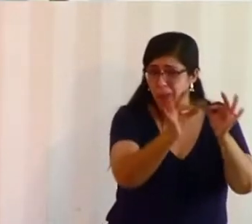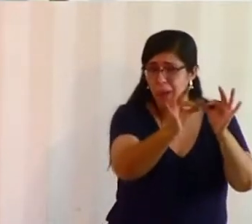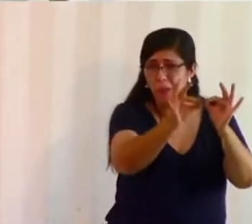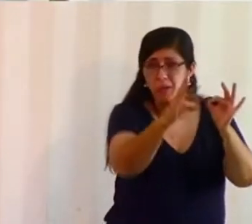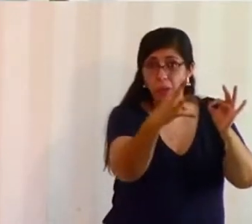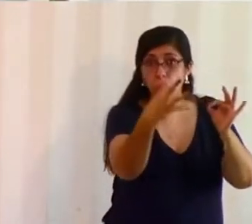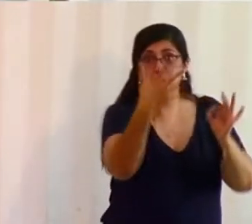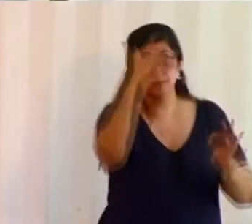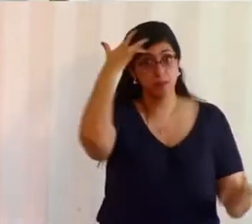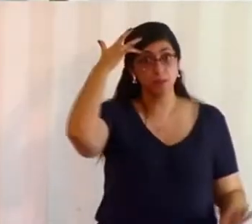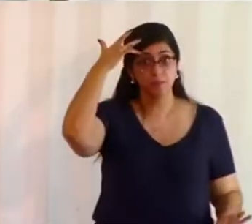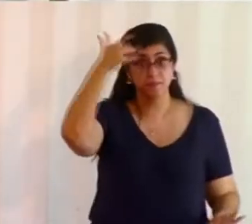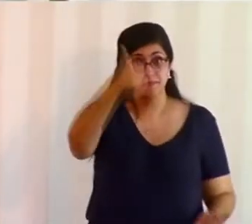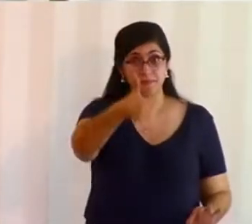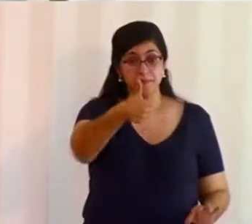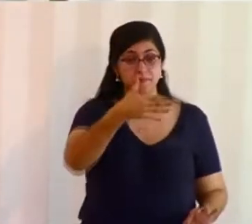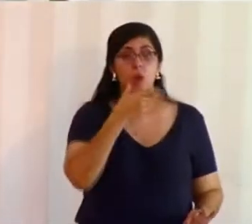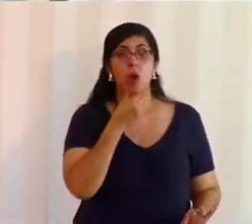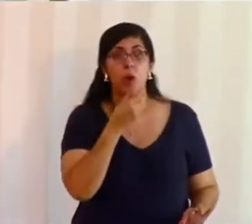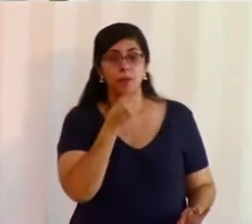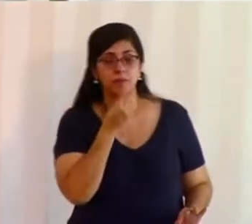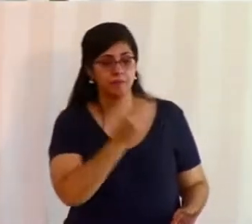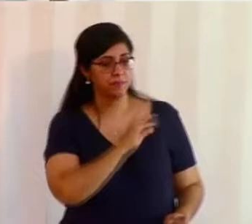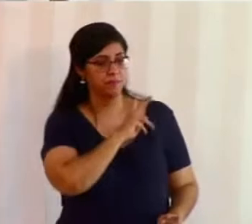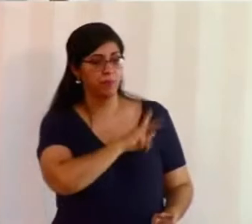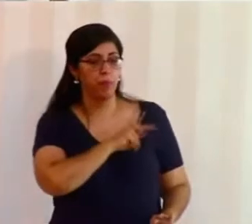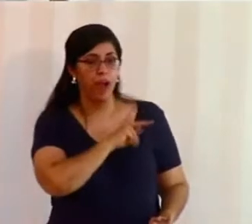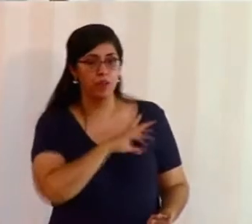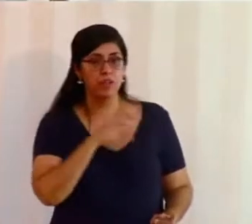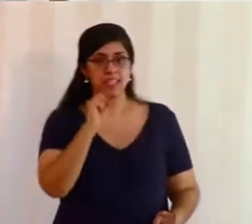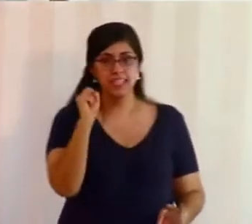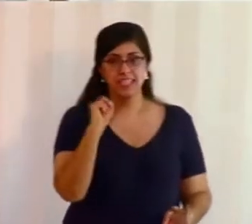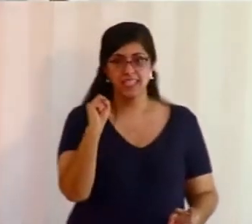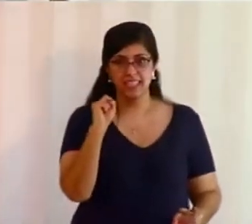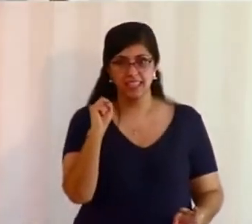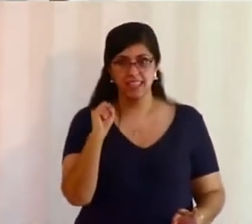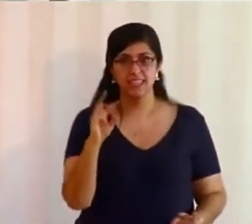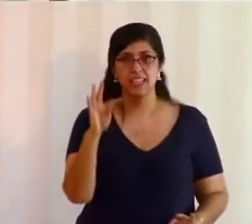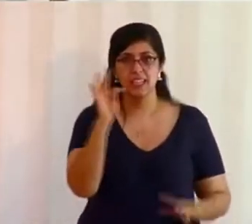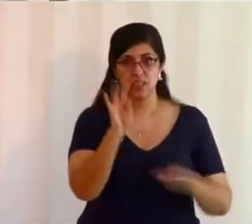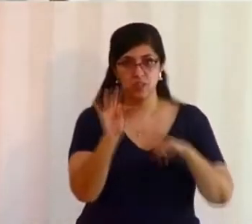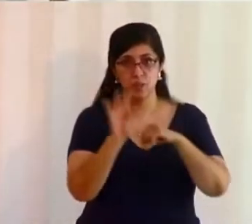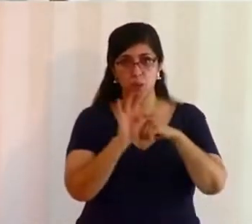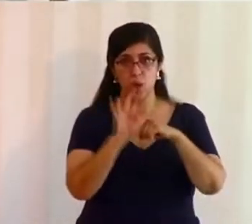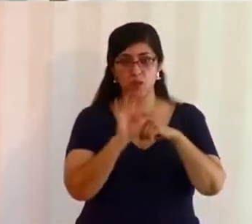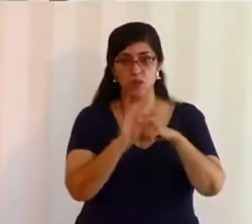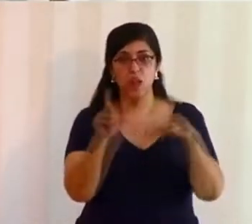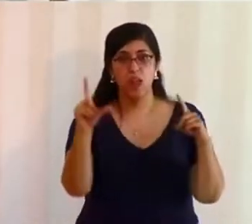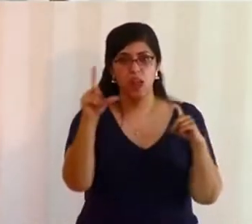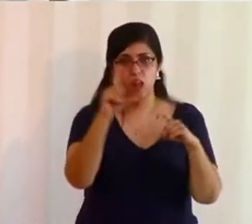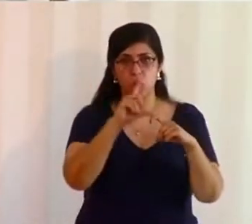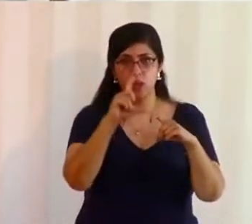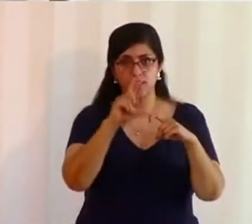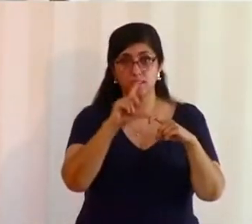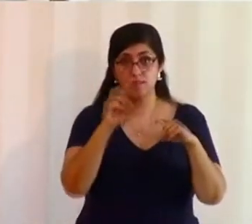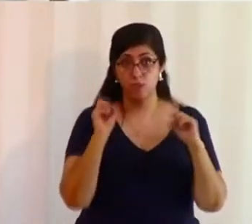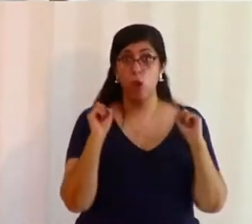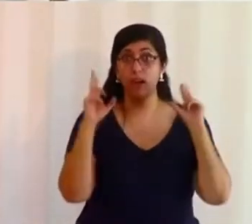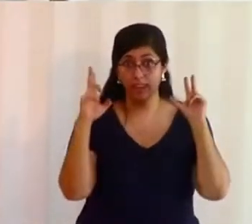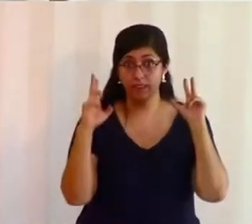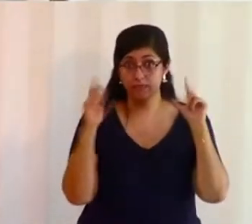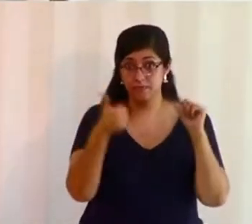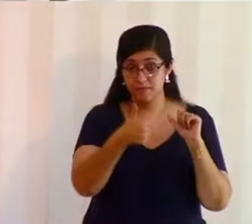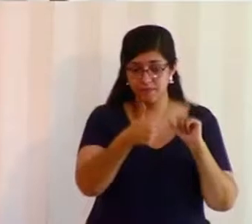mas é Paulo, Silas, Timóteo e Lucas. 4 pessoas estão ali